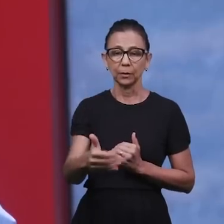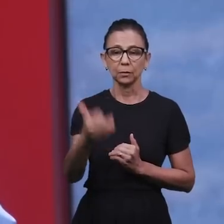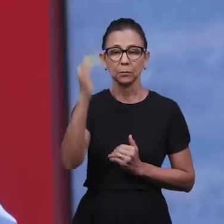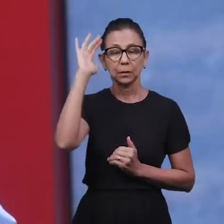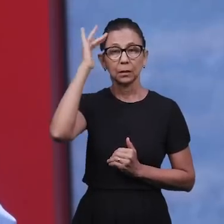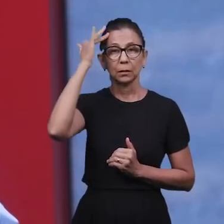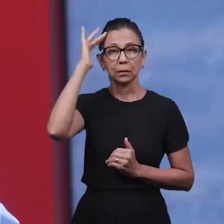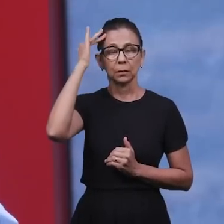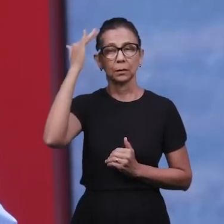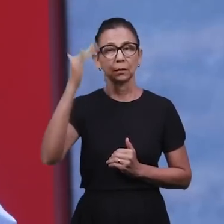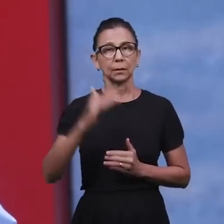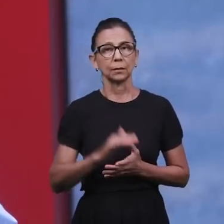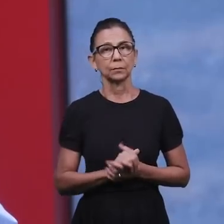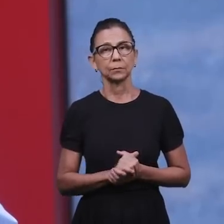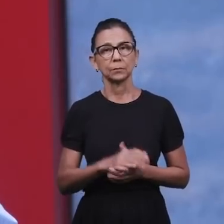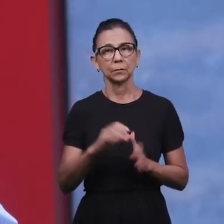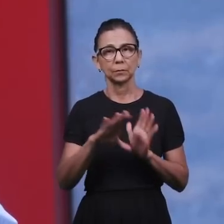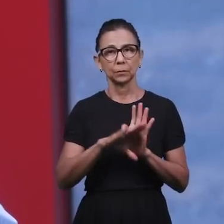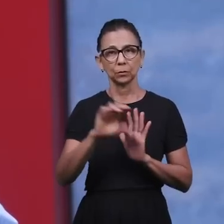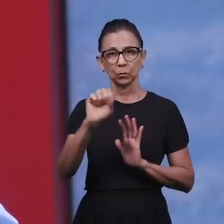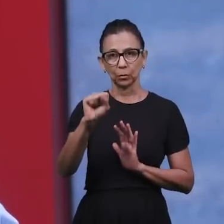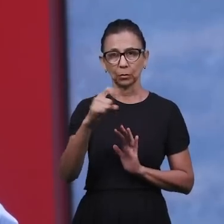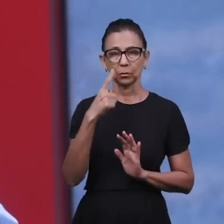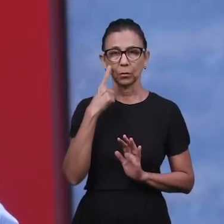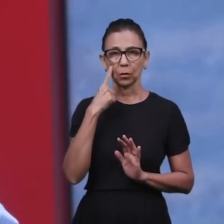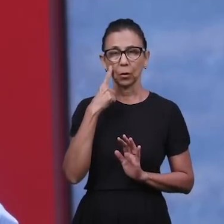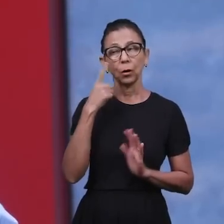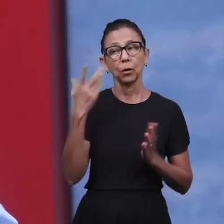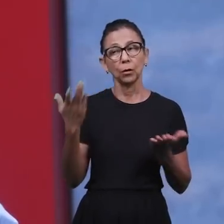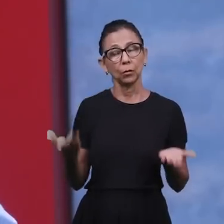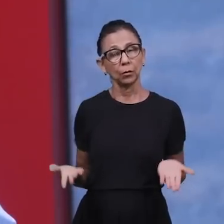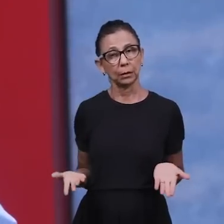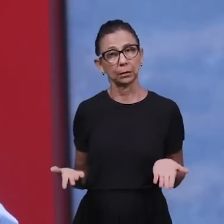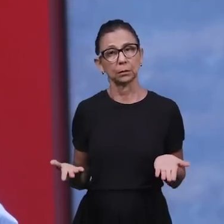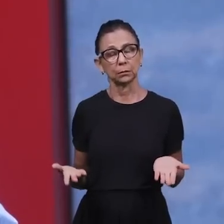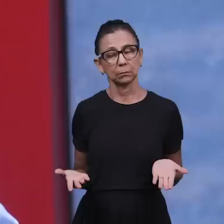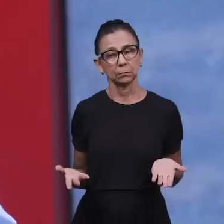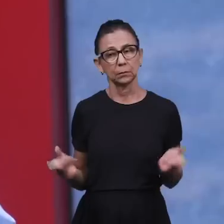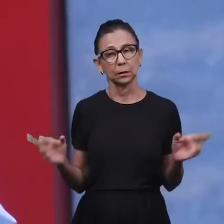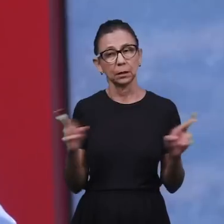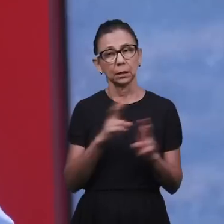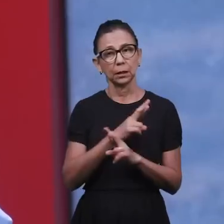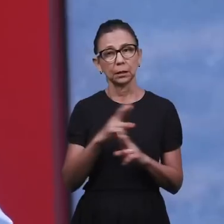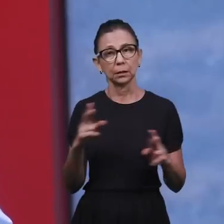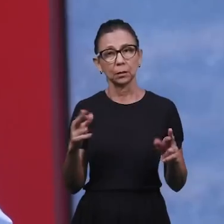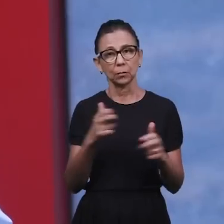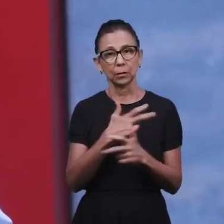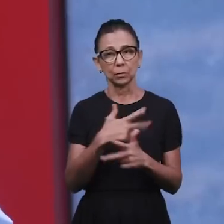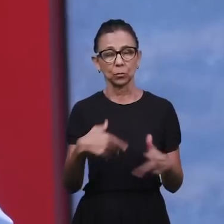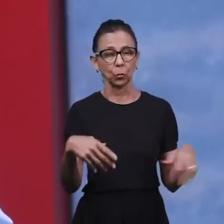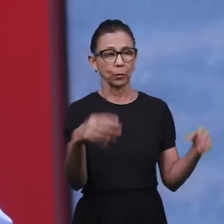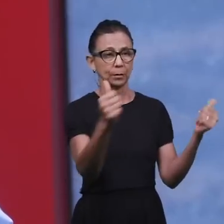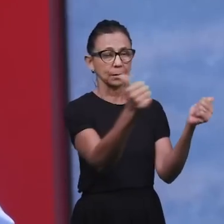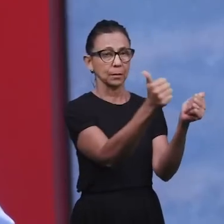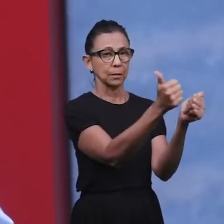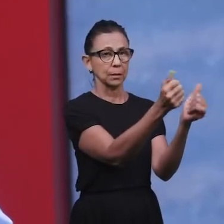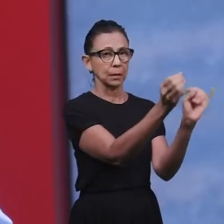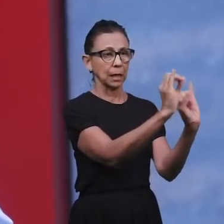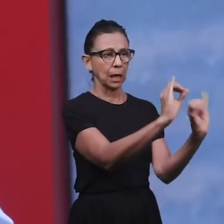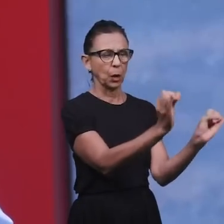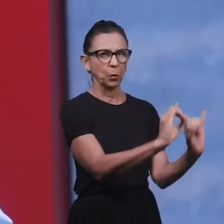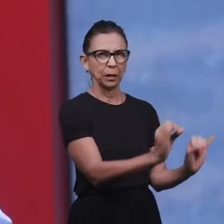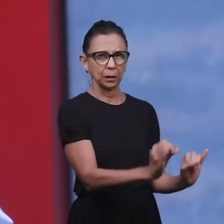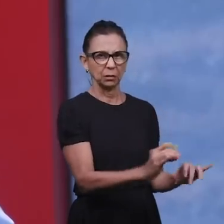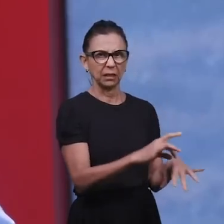ídolos, que está falando da carne, aquela coisa toda, né? Sabemos que todos temos ciência. Ele sabia, e ele estava dizendo